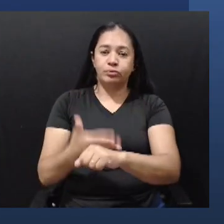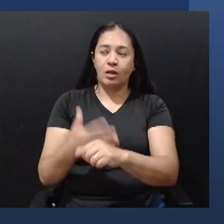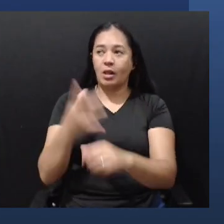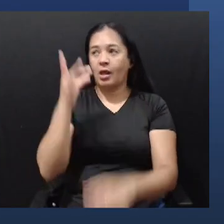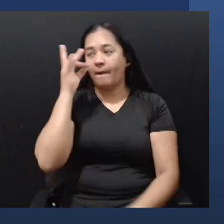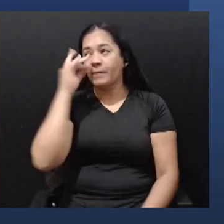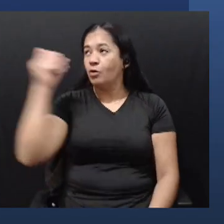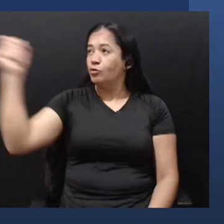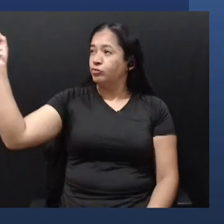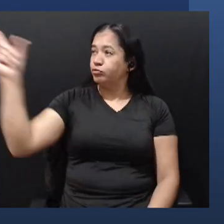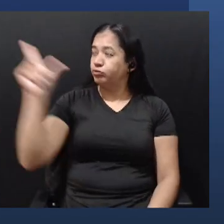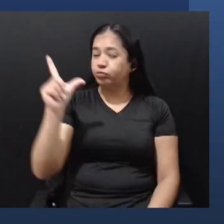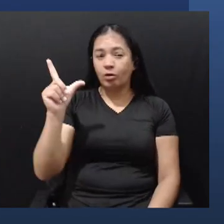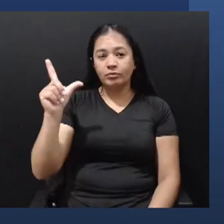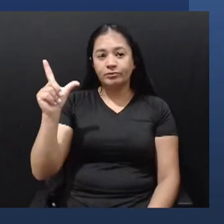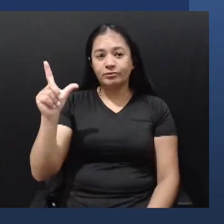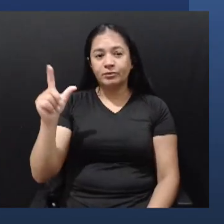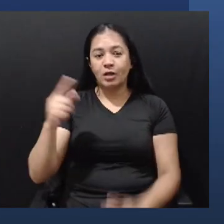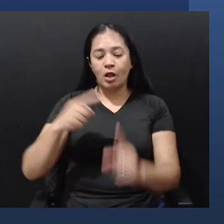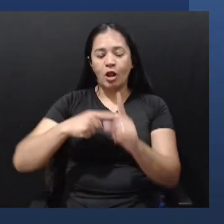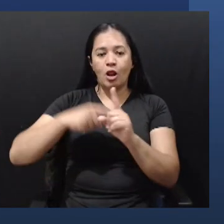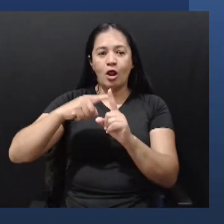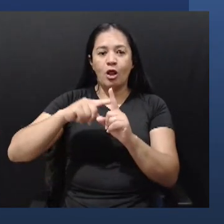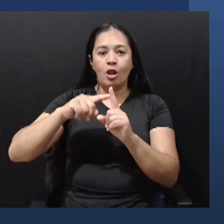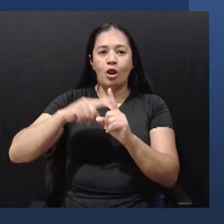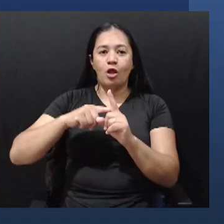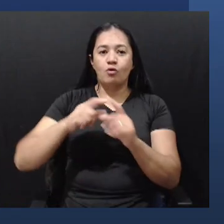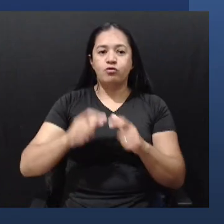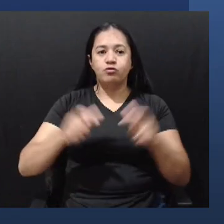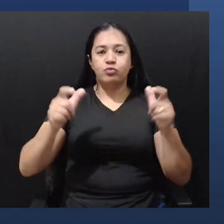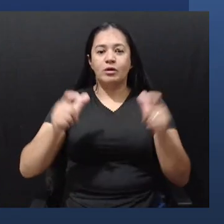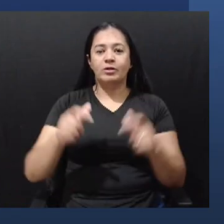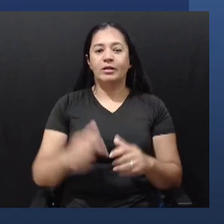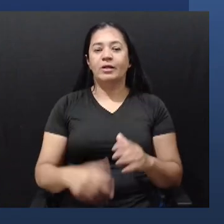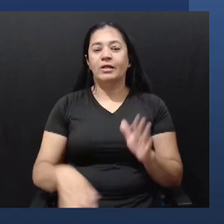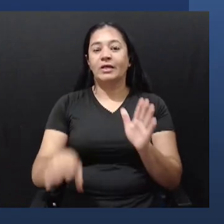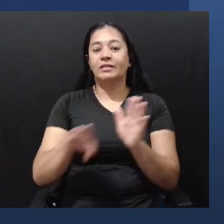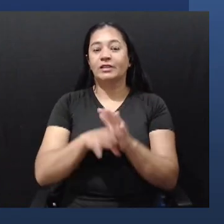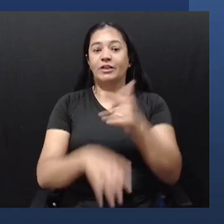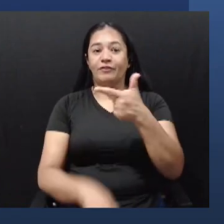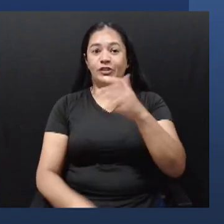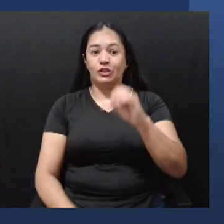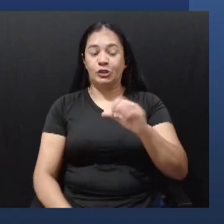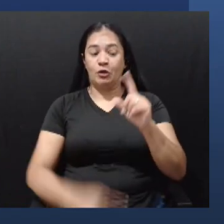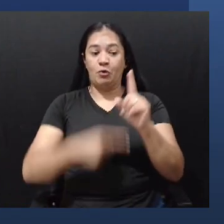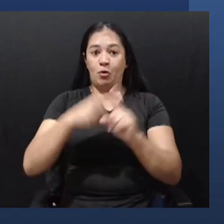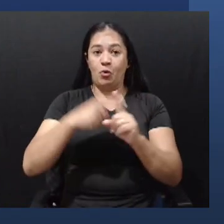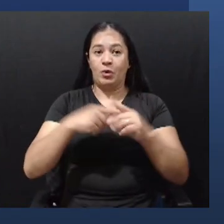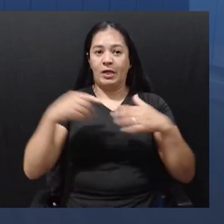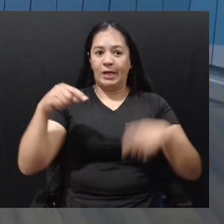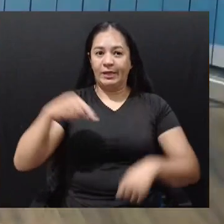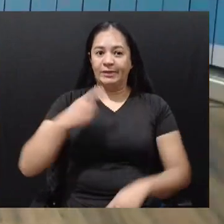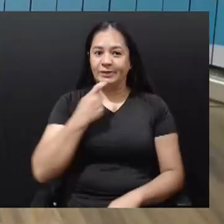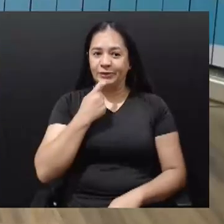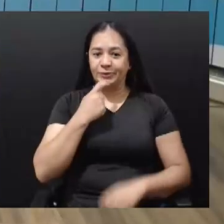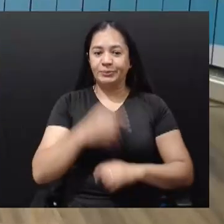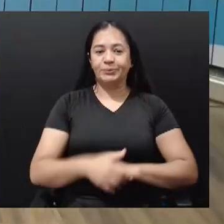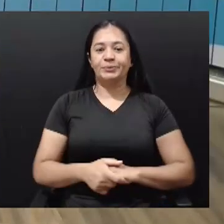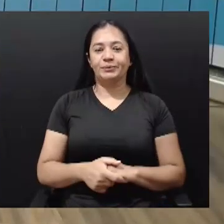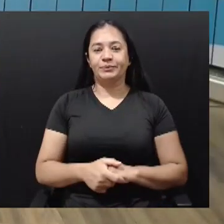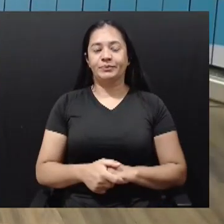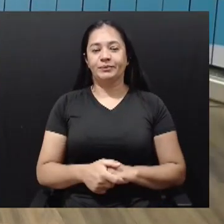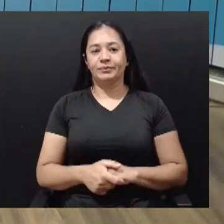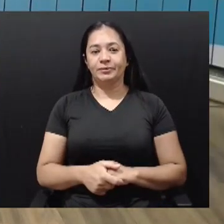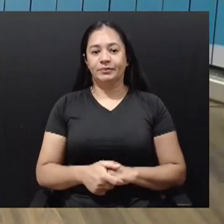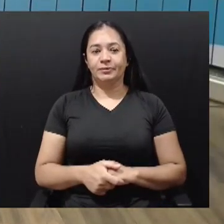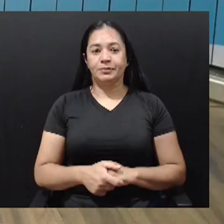nuvens, a temperatura sobe e a máxima é de 29 graus aqui na cidade de Campinas. O